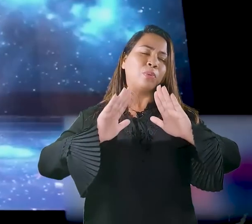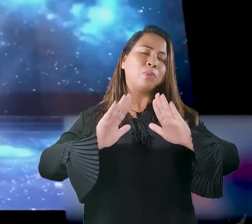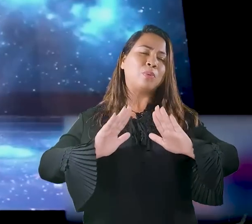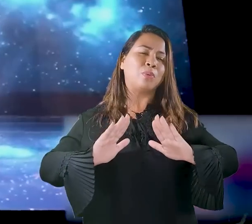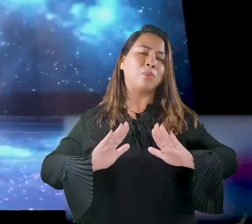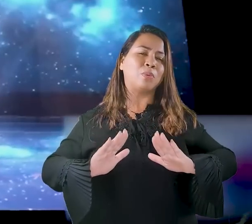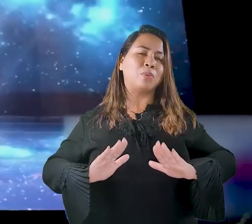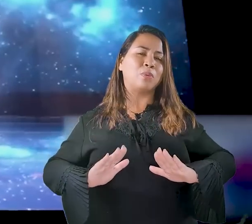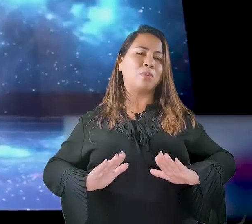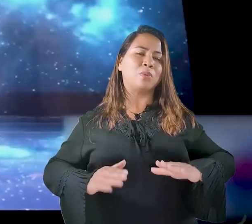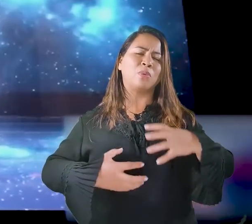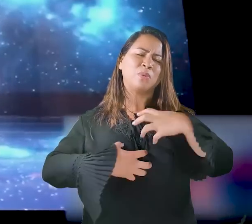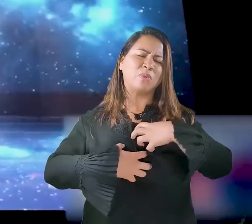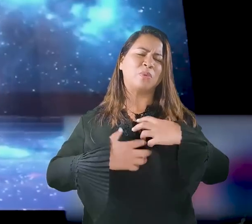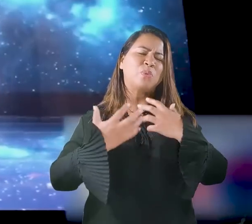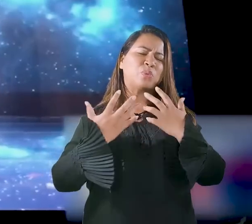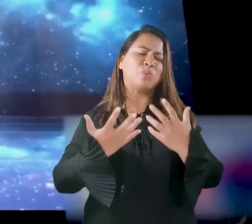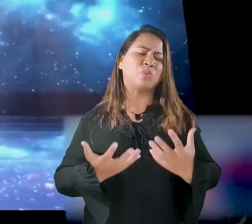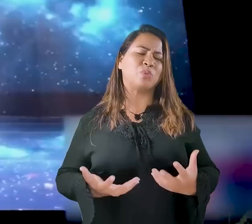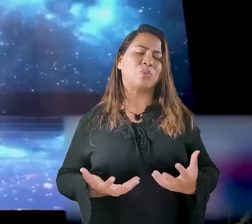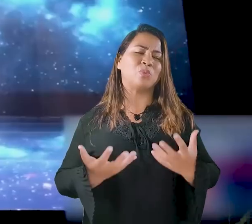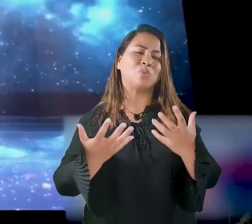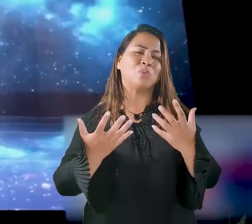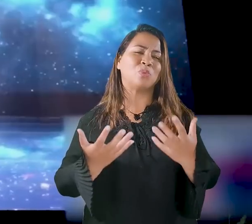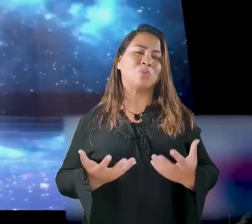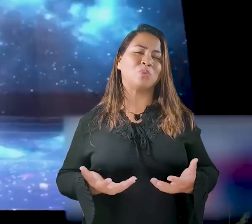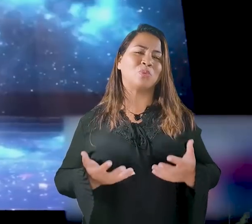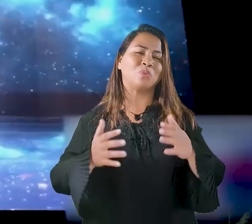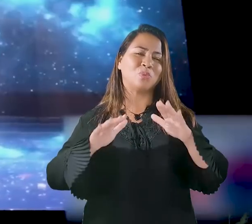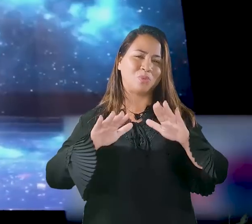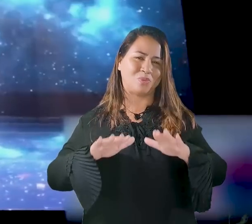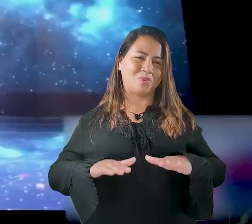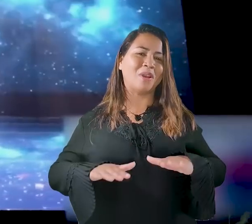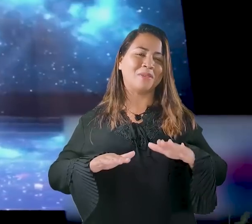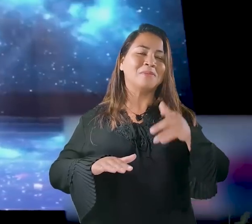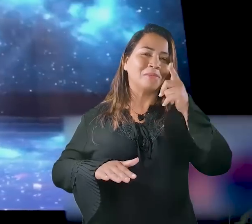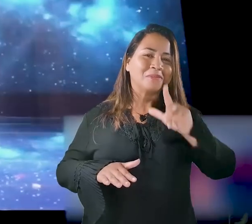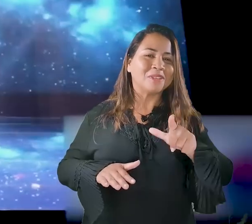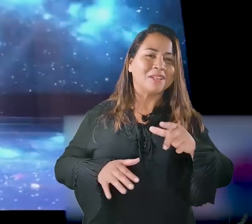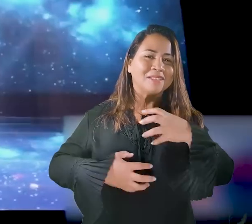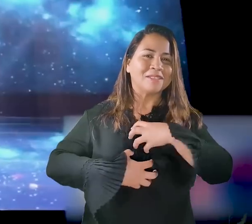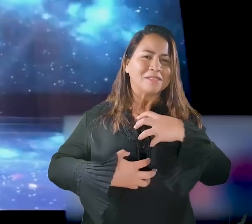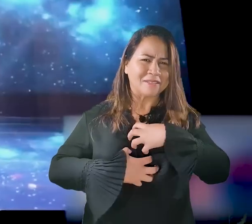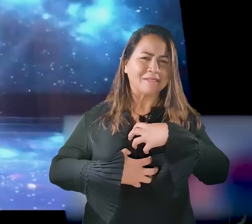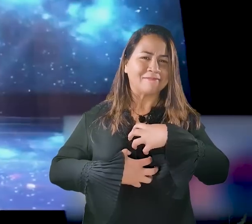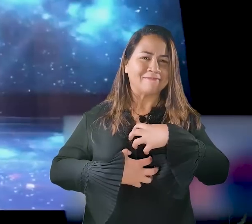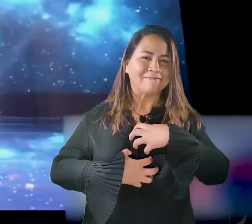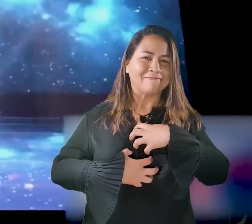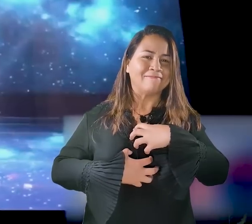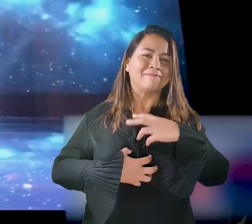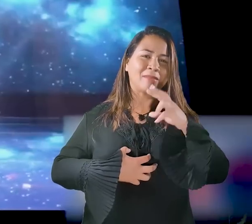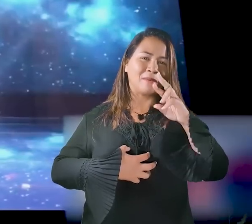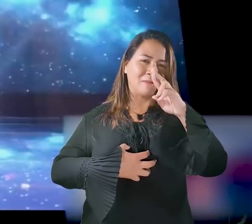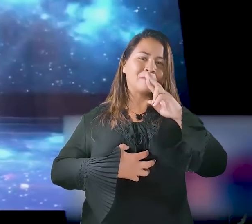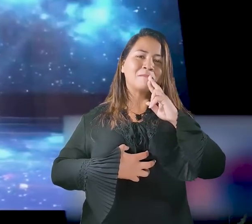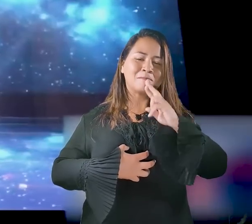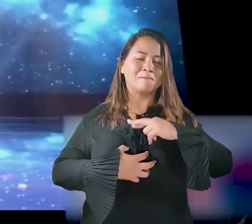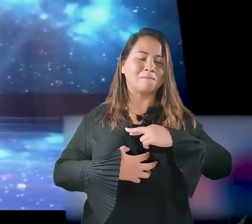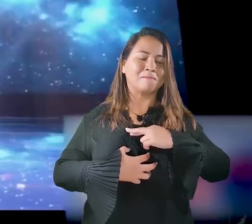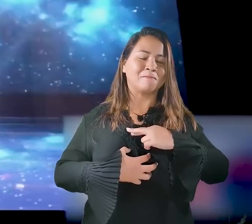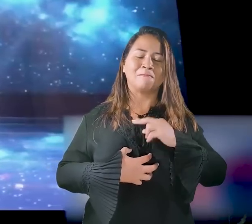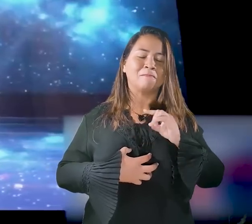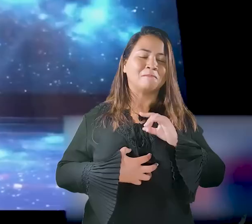de leveza? Quem consegue sentir? Apenas responda para você. Nós vamos repetir a respiração.